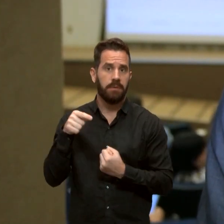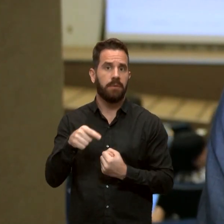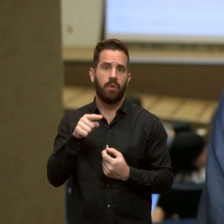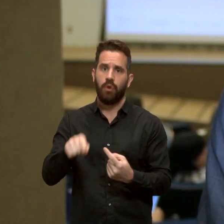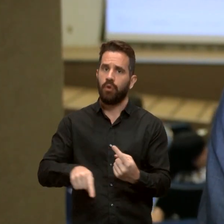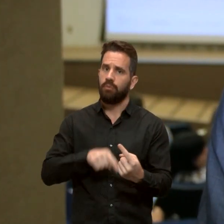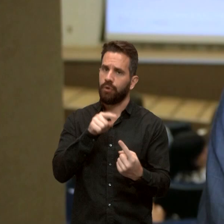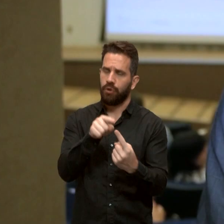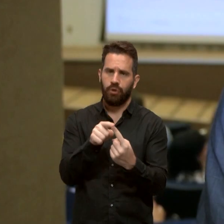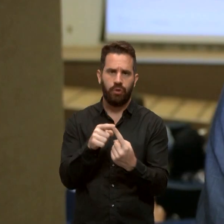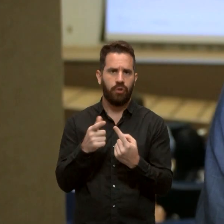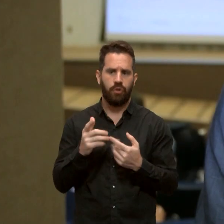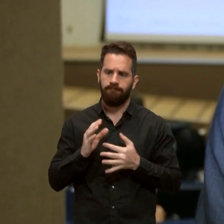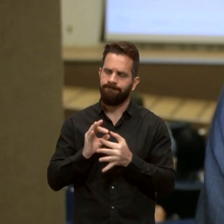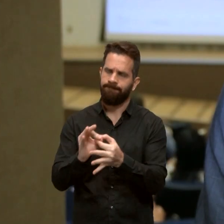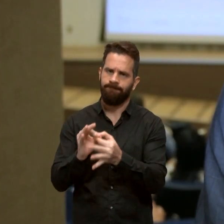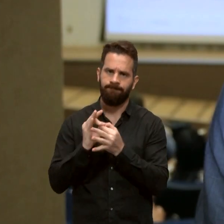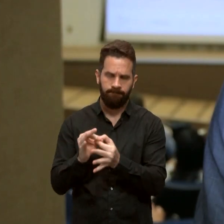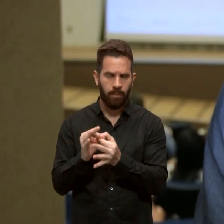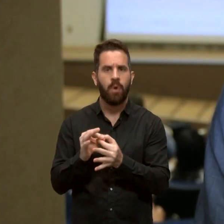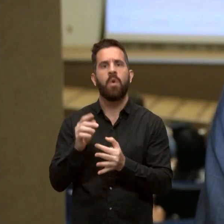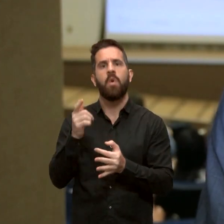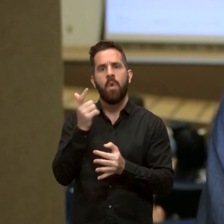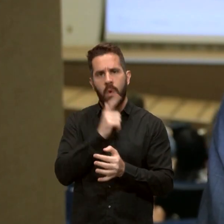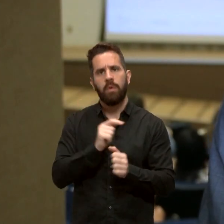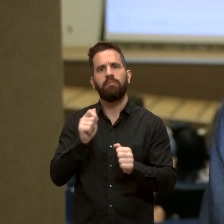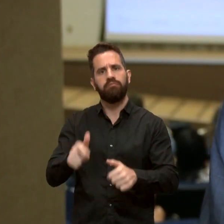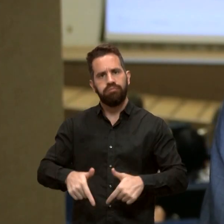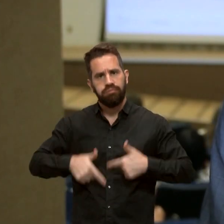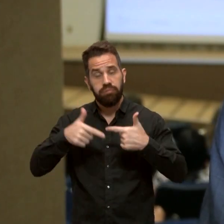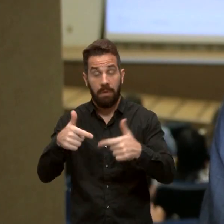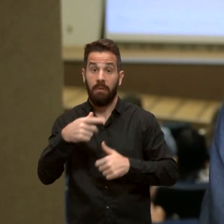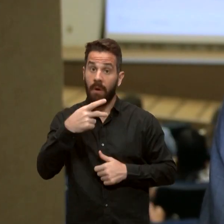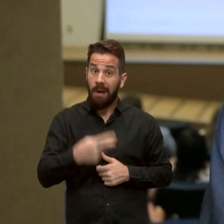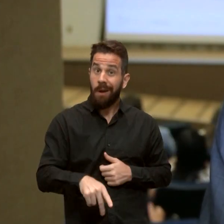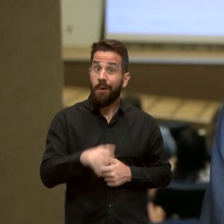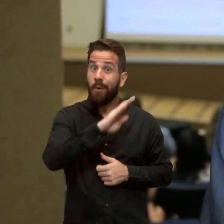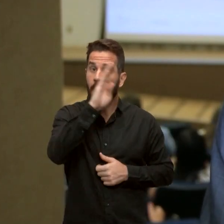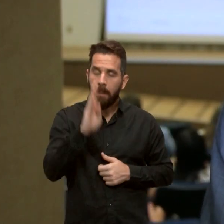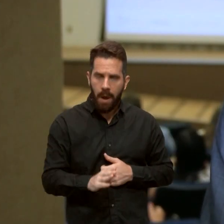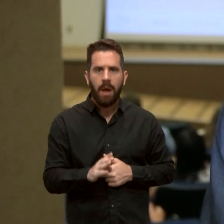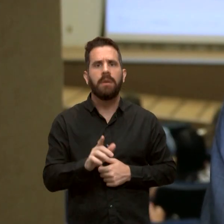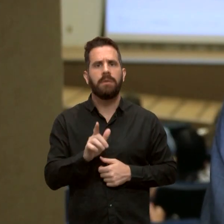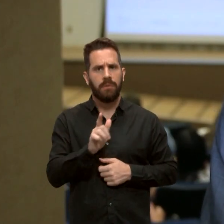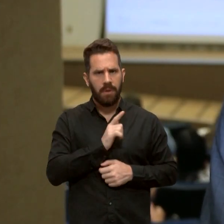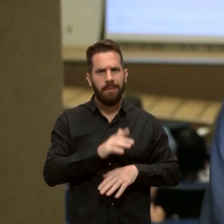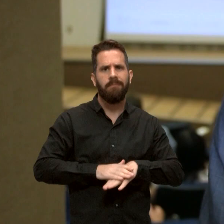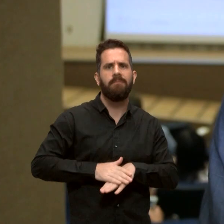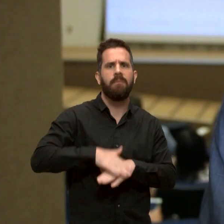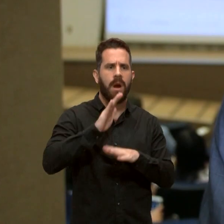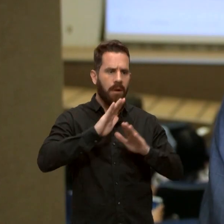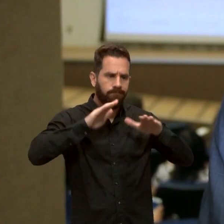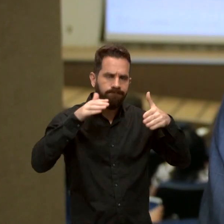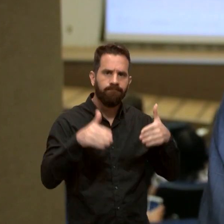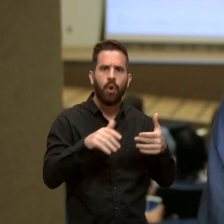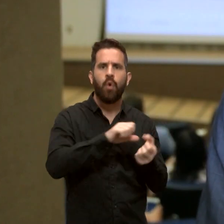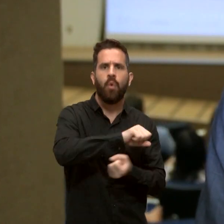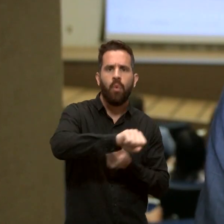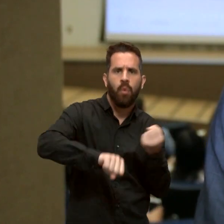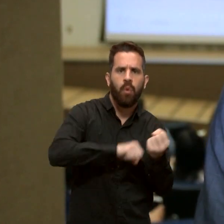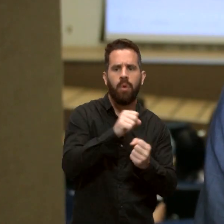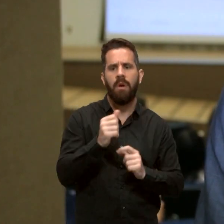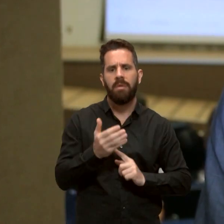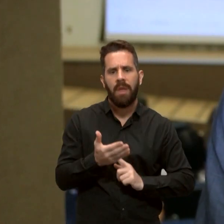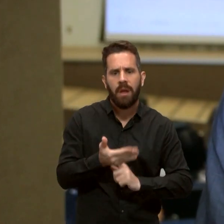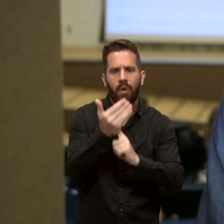todas essas vocações que o Brasil tem para o desenvolvimento sustentável com algumas tecnologias